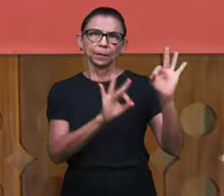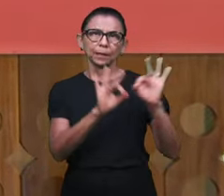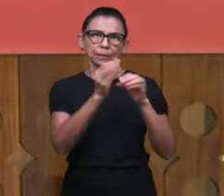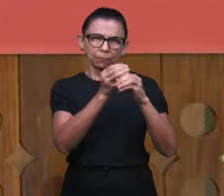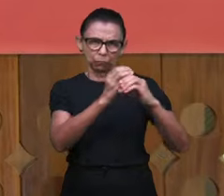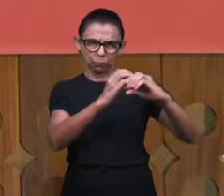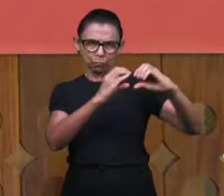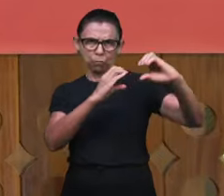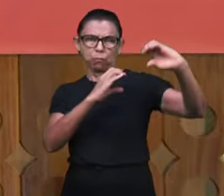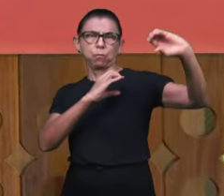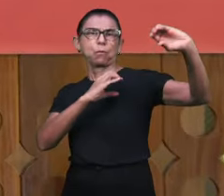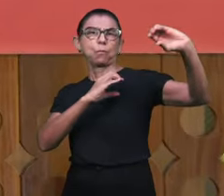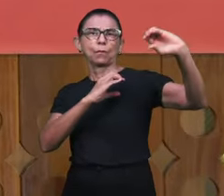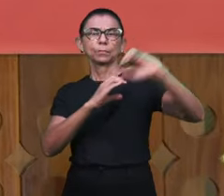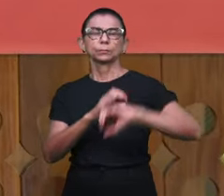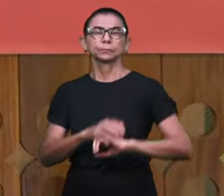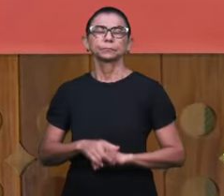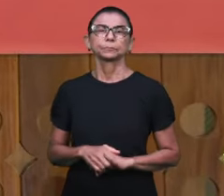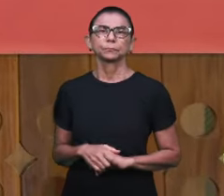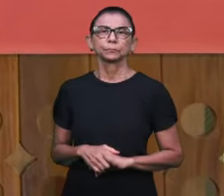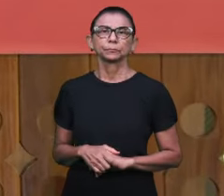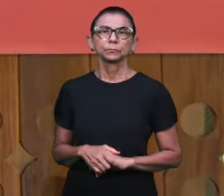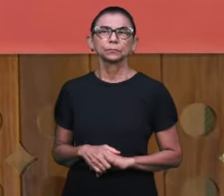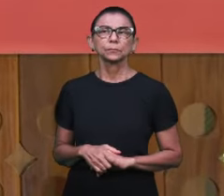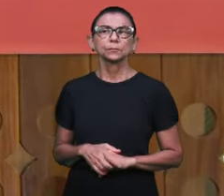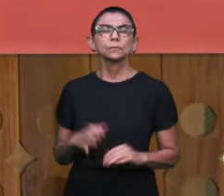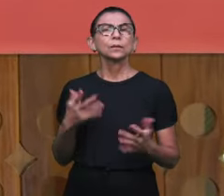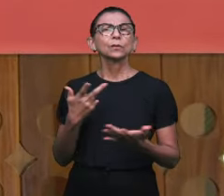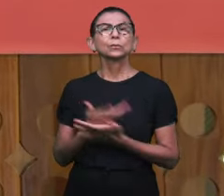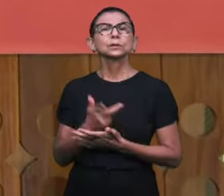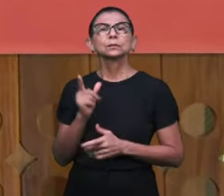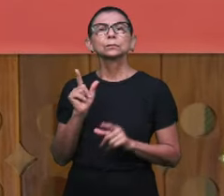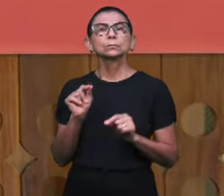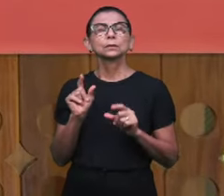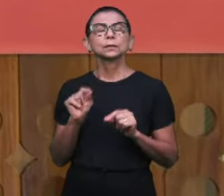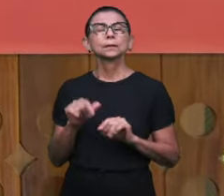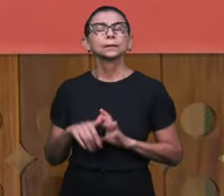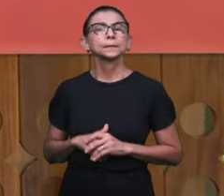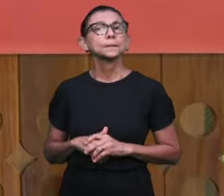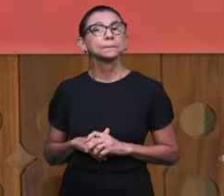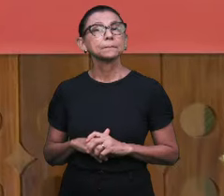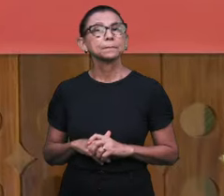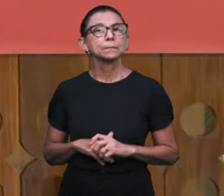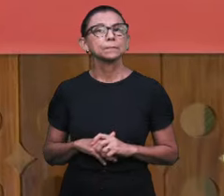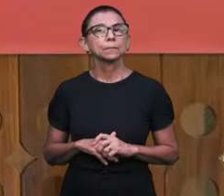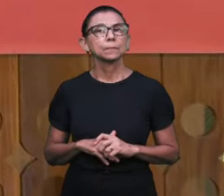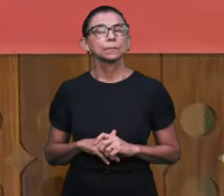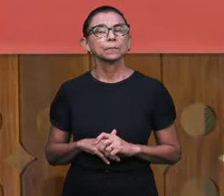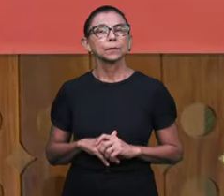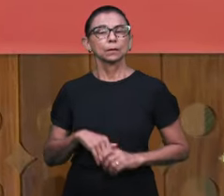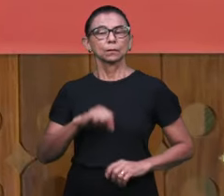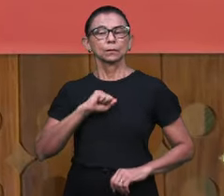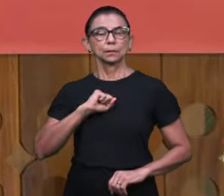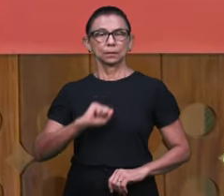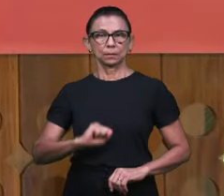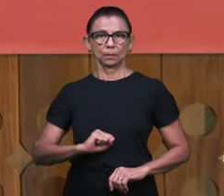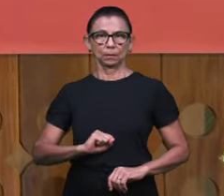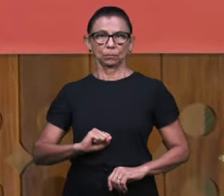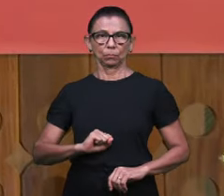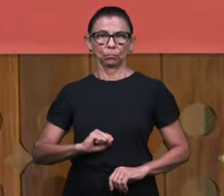Profeticamente, o que estava realmente acontecendo é que a função